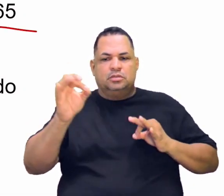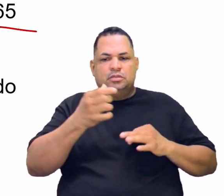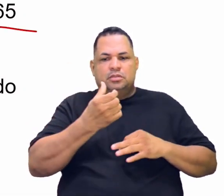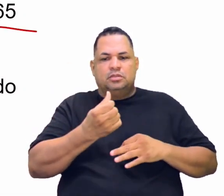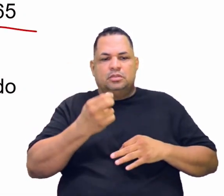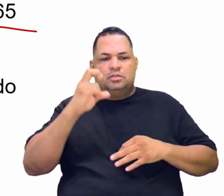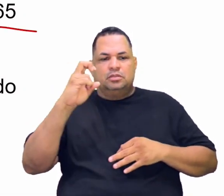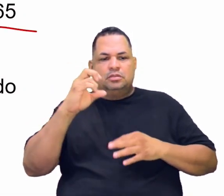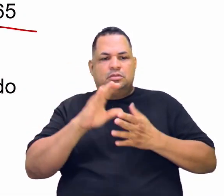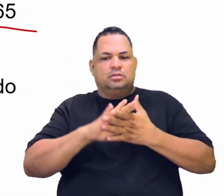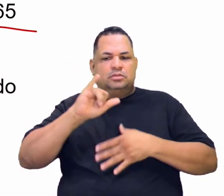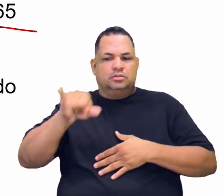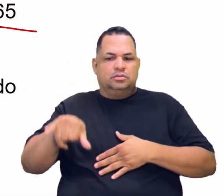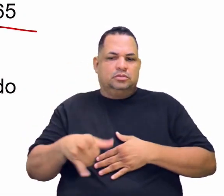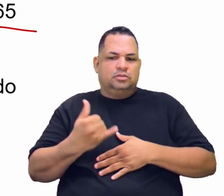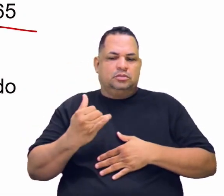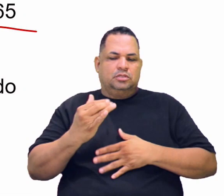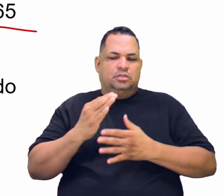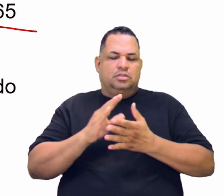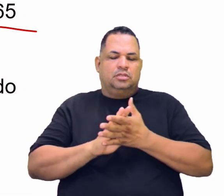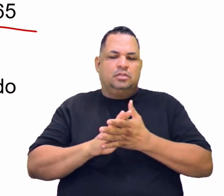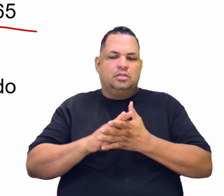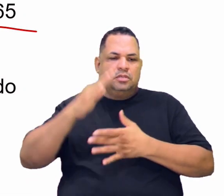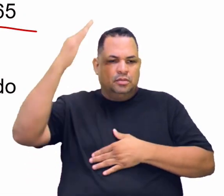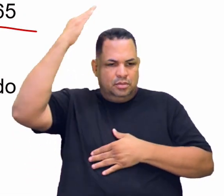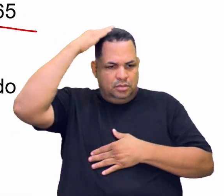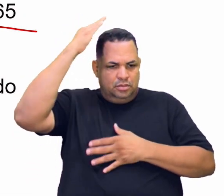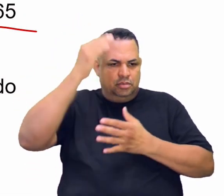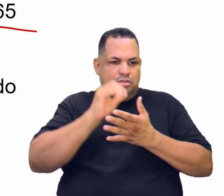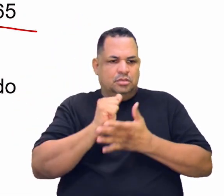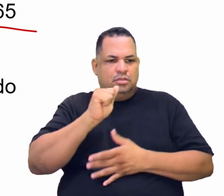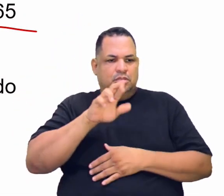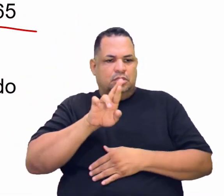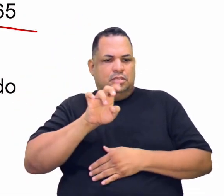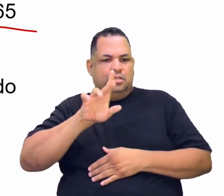km de Ji-Paraná. E os araras